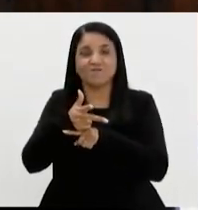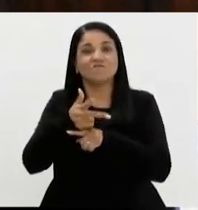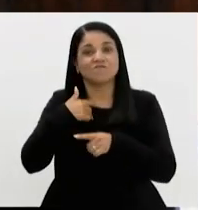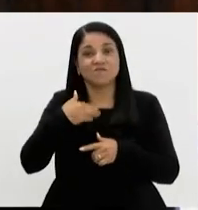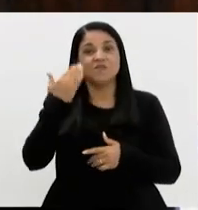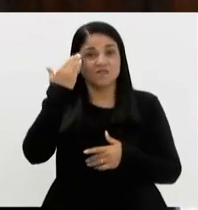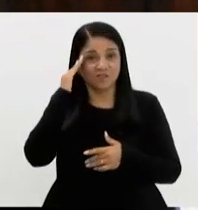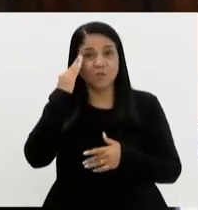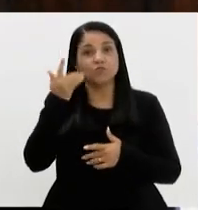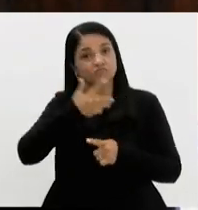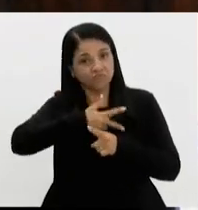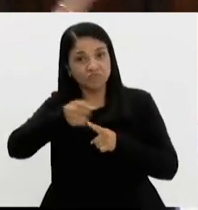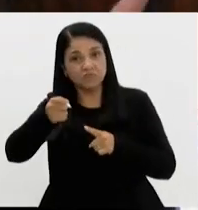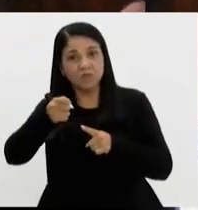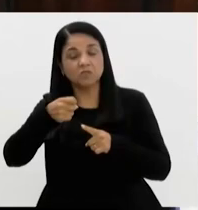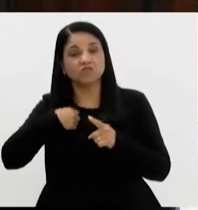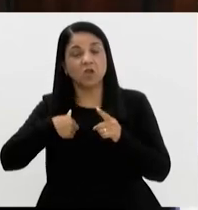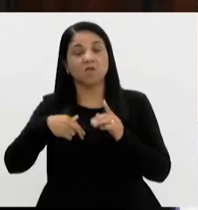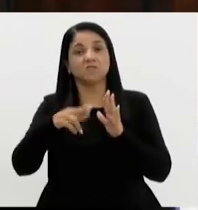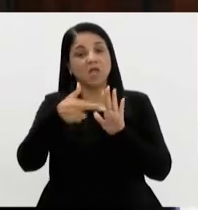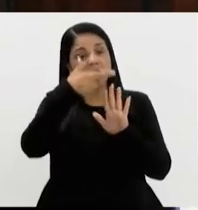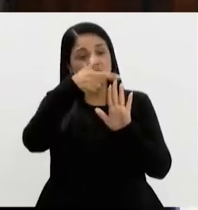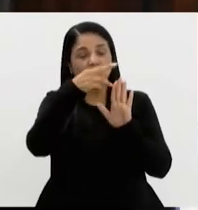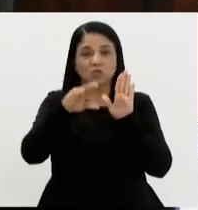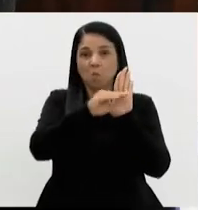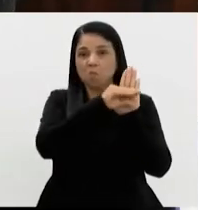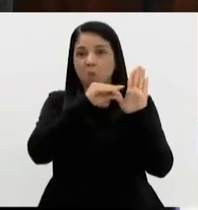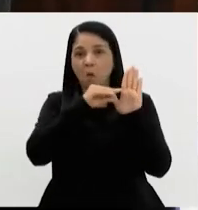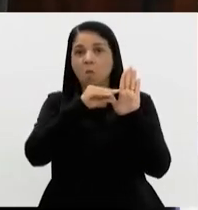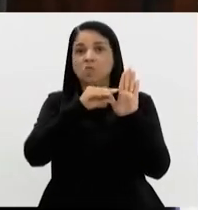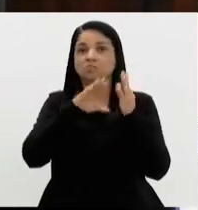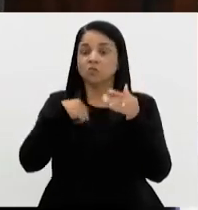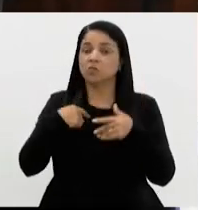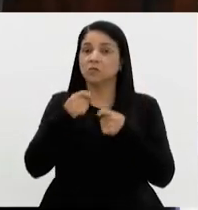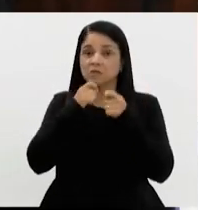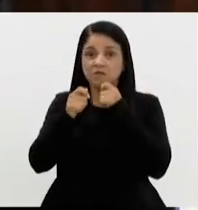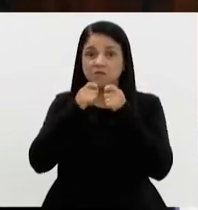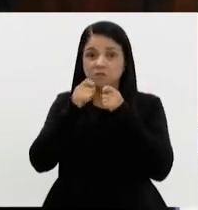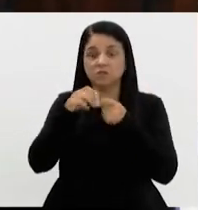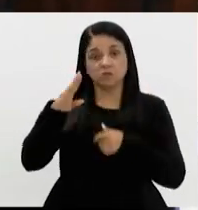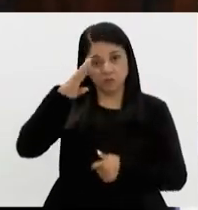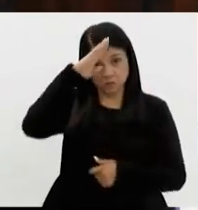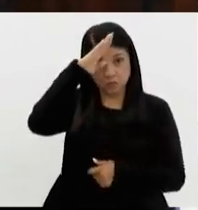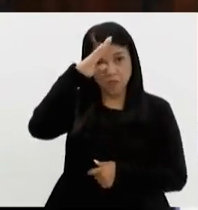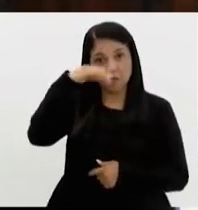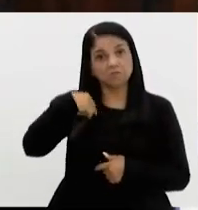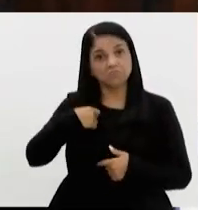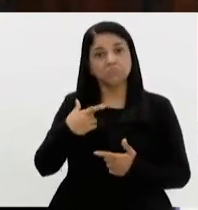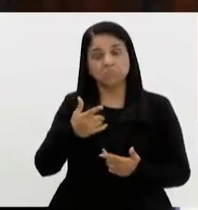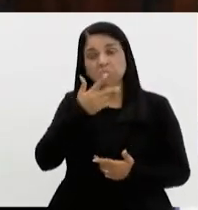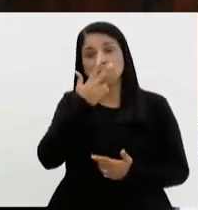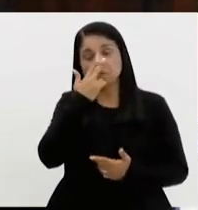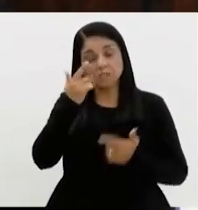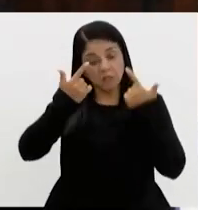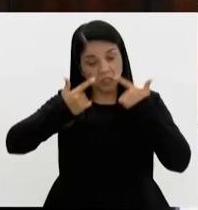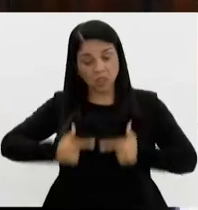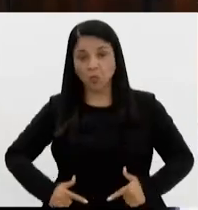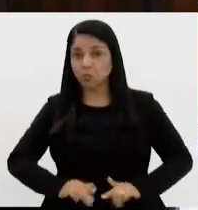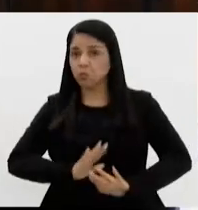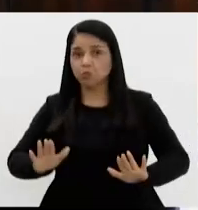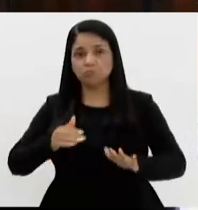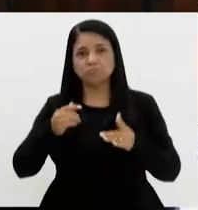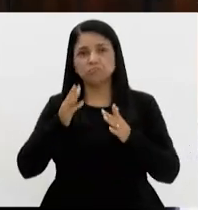acabou contemplado na resolução porque eu tinha dito isso quando eu permiti a entrevista do bolsonaro que a mim me parecia que o ambiente era neutro ele tava numa